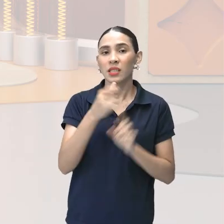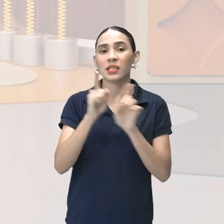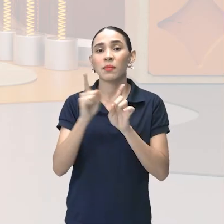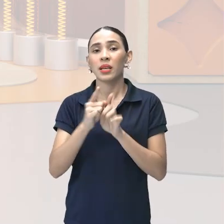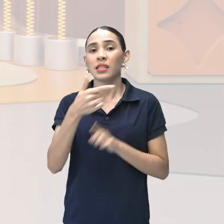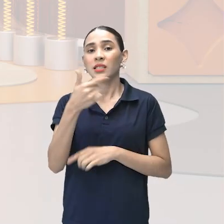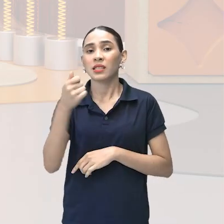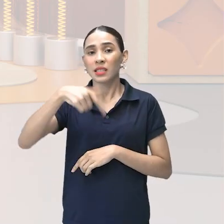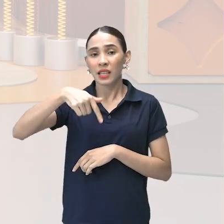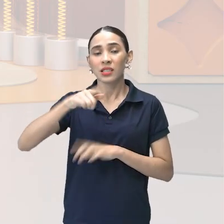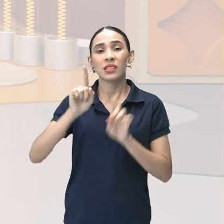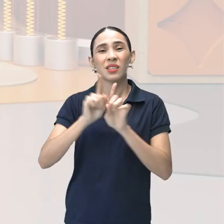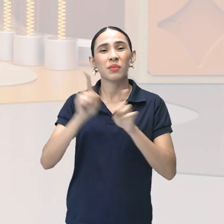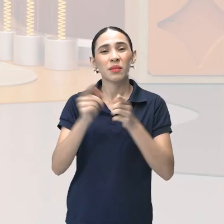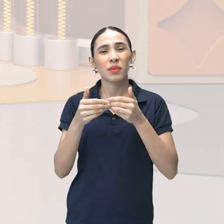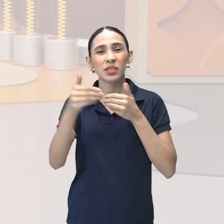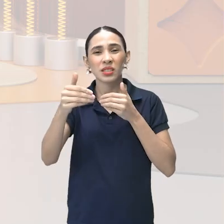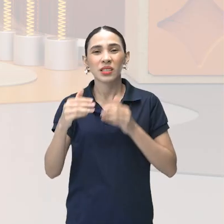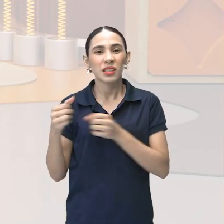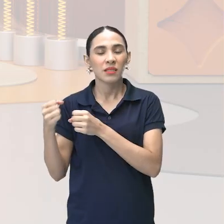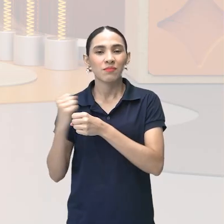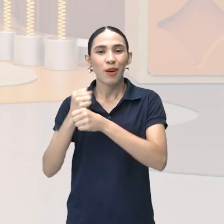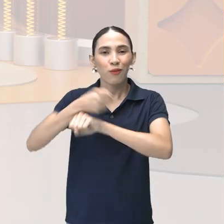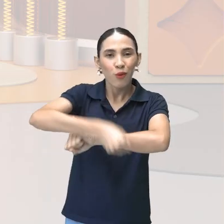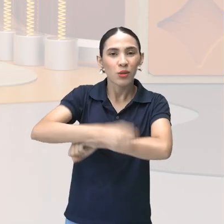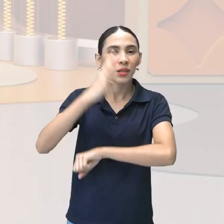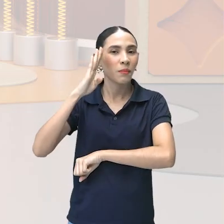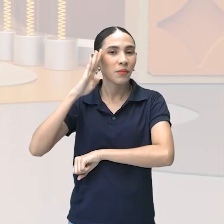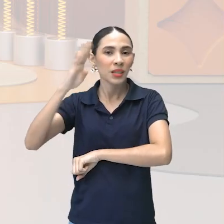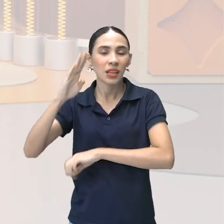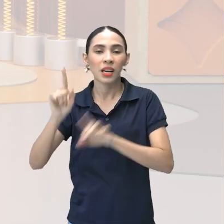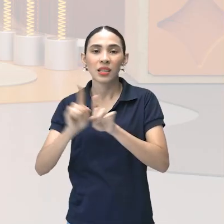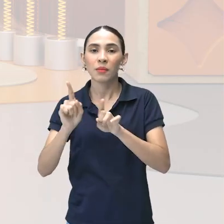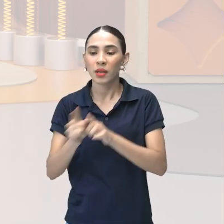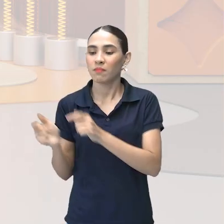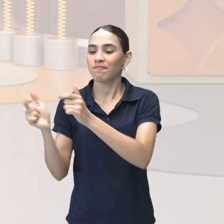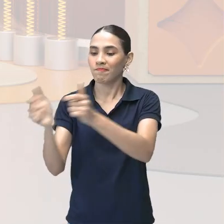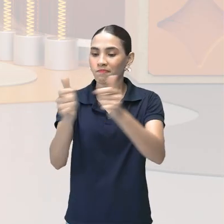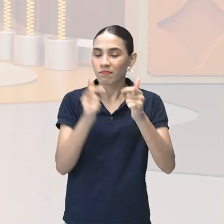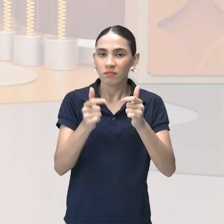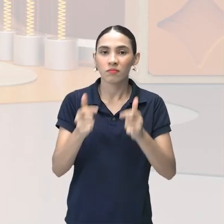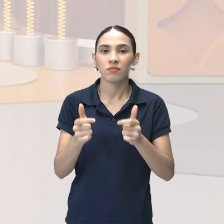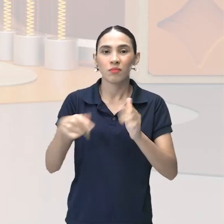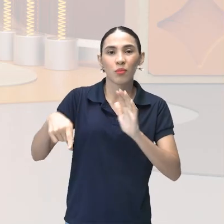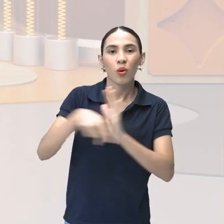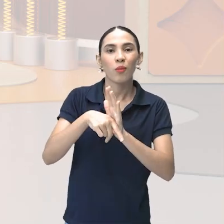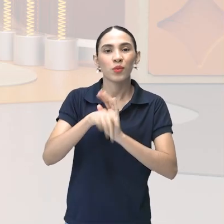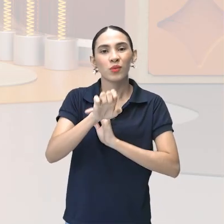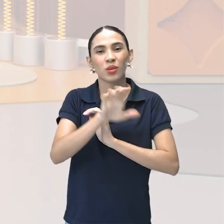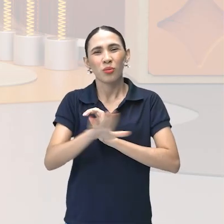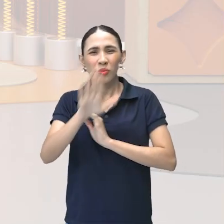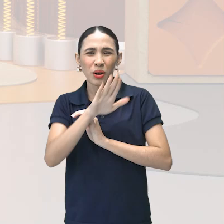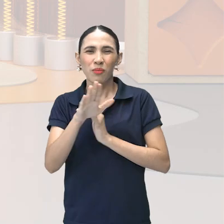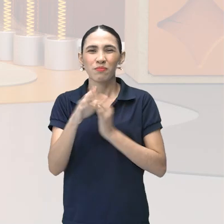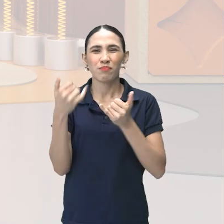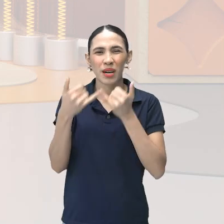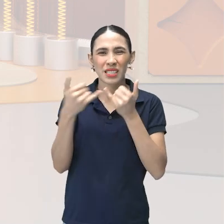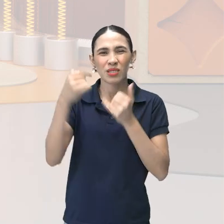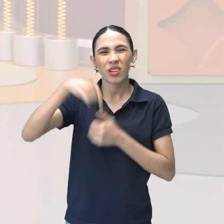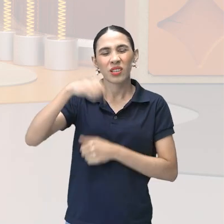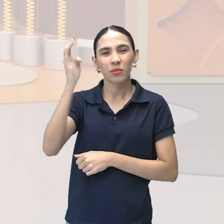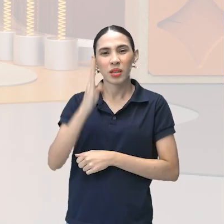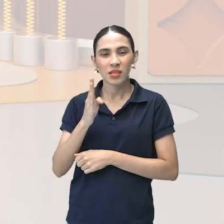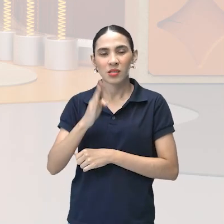esse colonialismo ele era feito a partir da força militar, da ocupação efetiva do território, como os europeus fizeram, por exemplo, aqui no